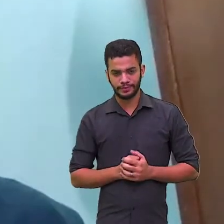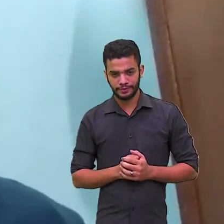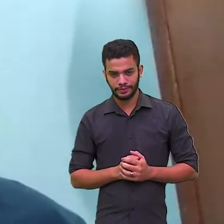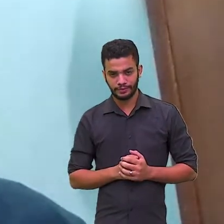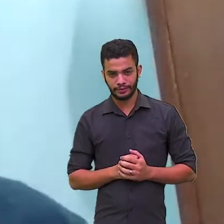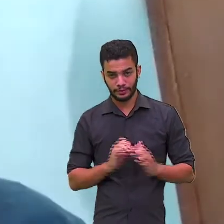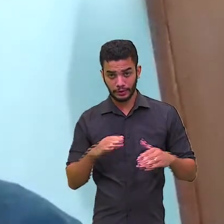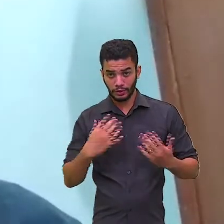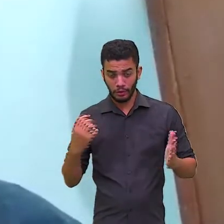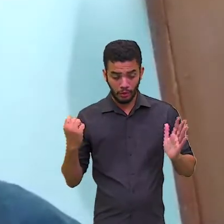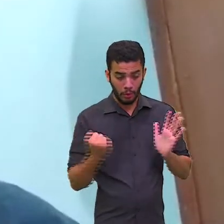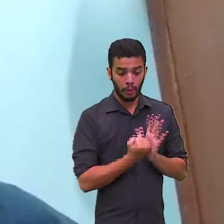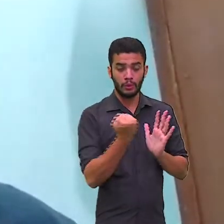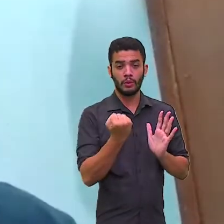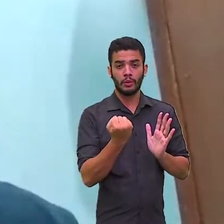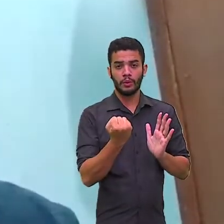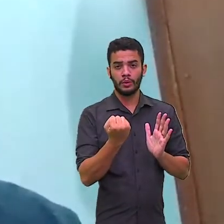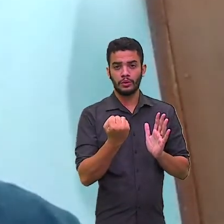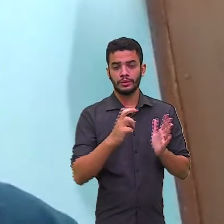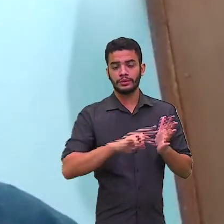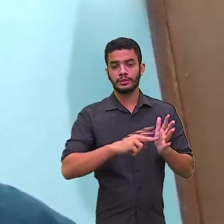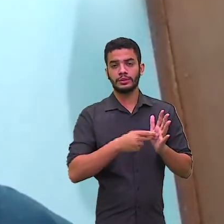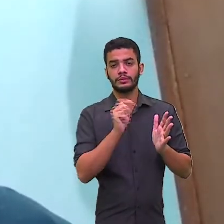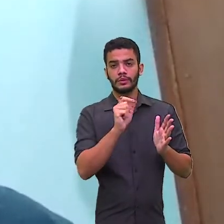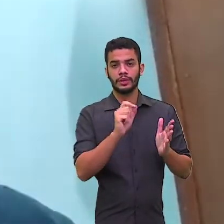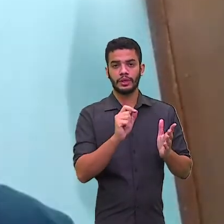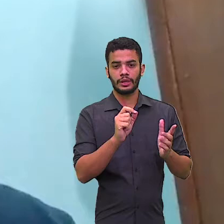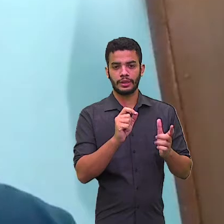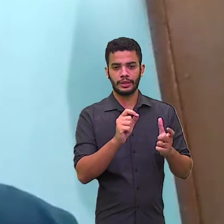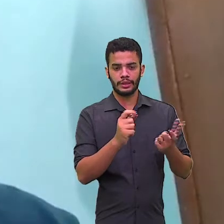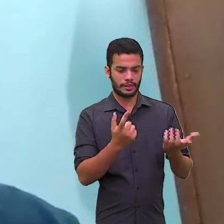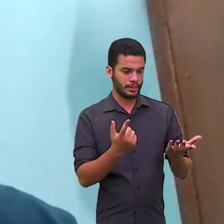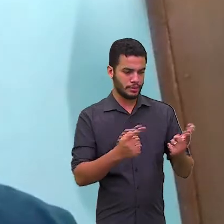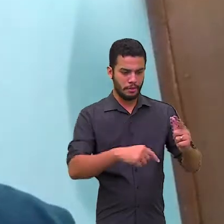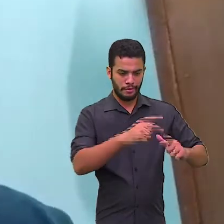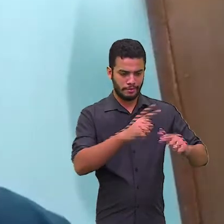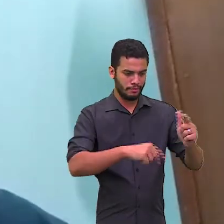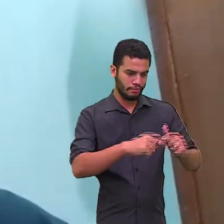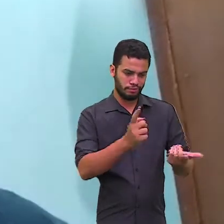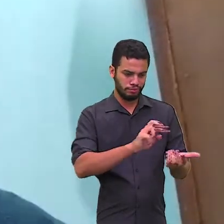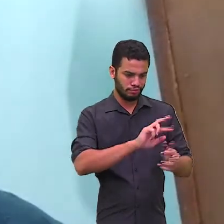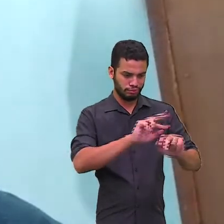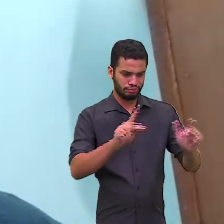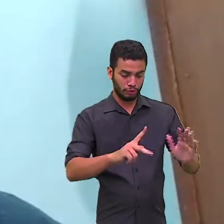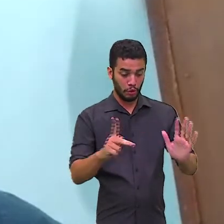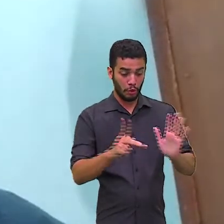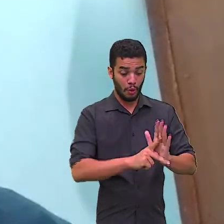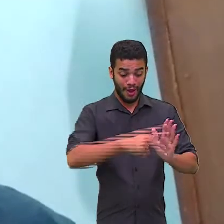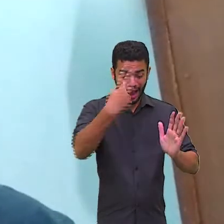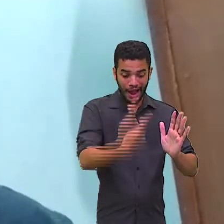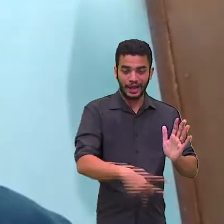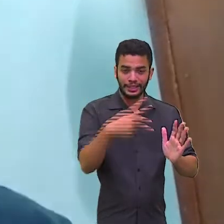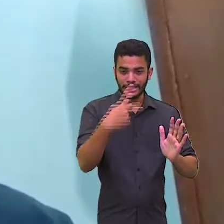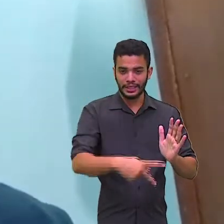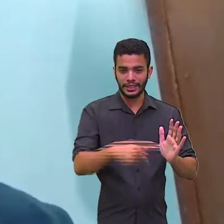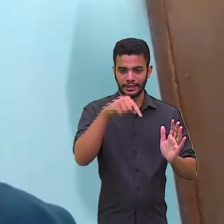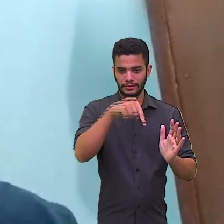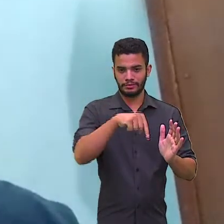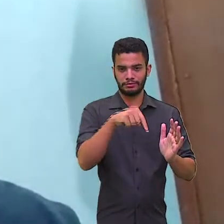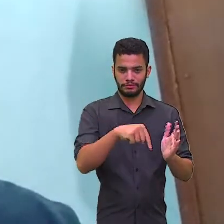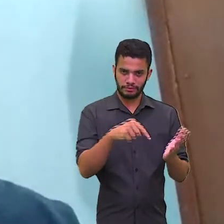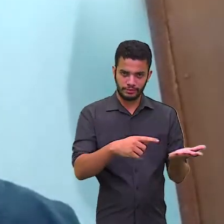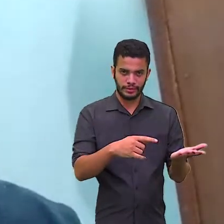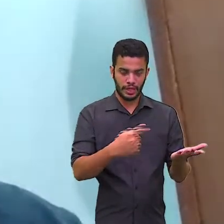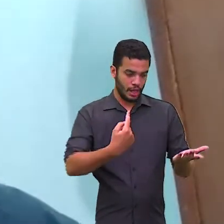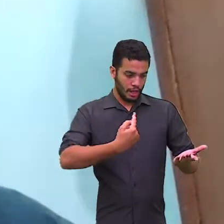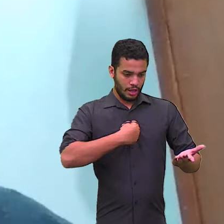uma propriedade, uma riqueza, algo que eu tenho, algo que é meu, algo que eu construí